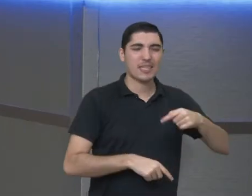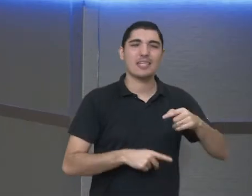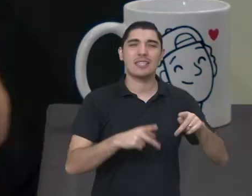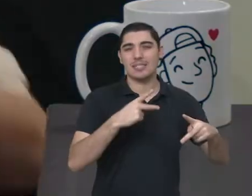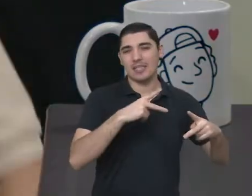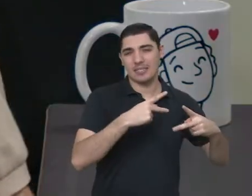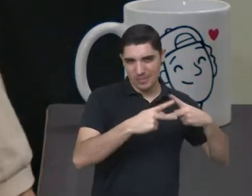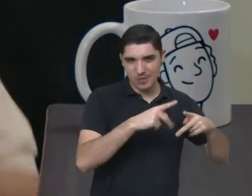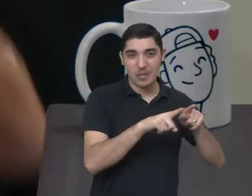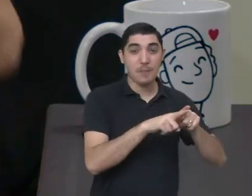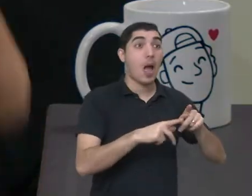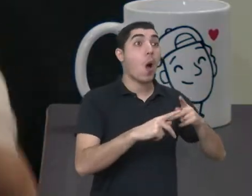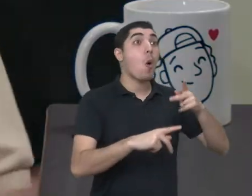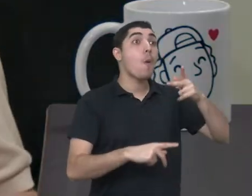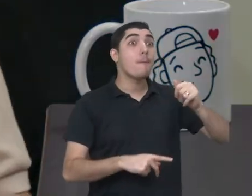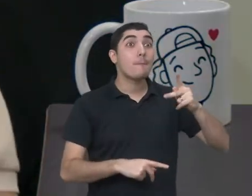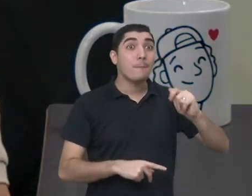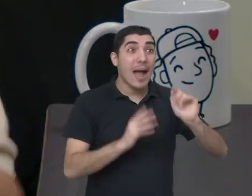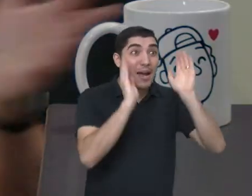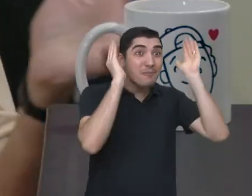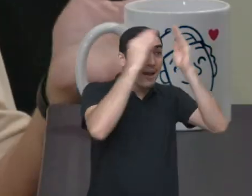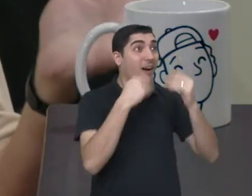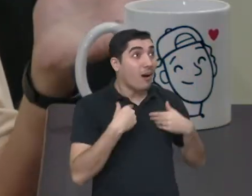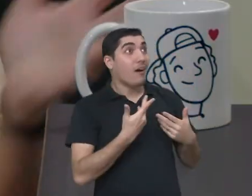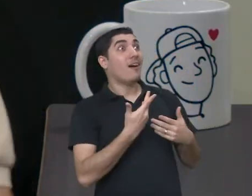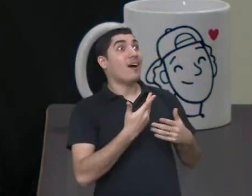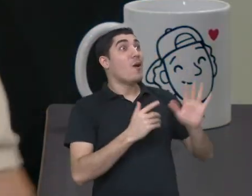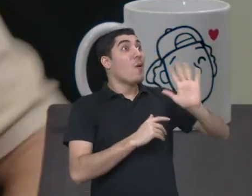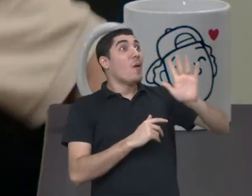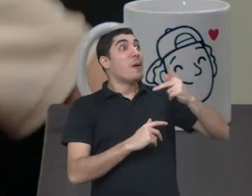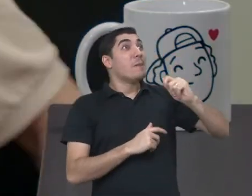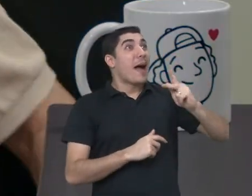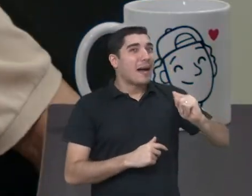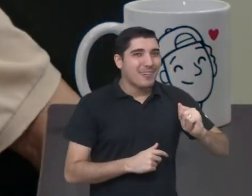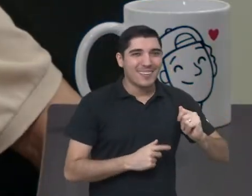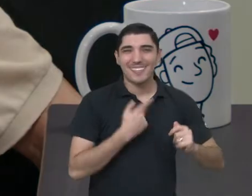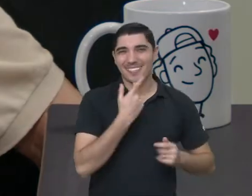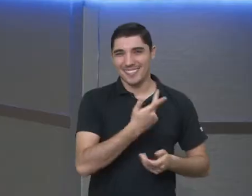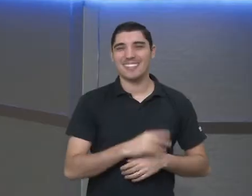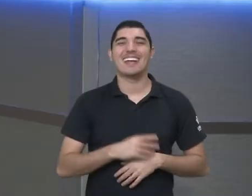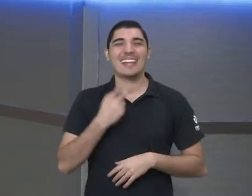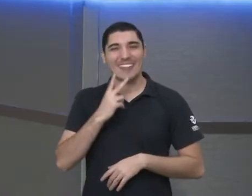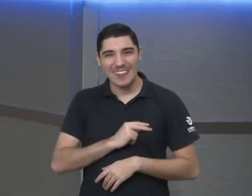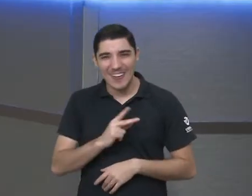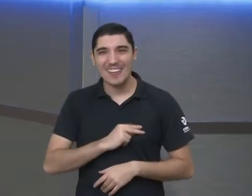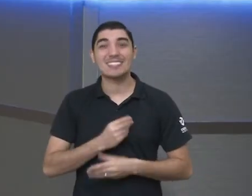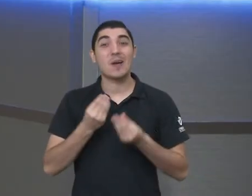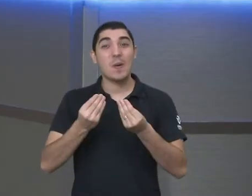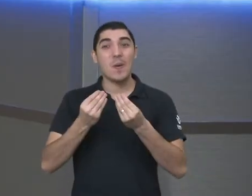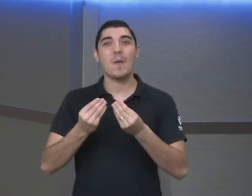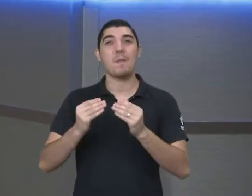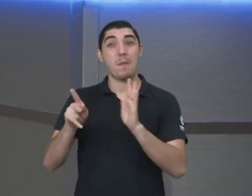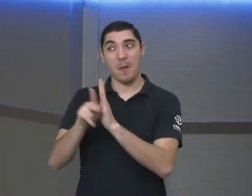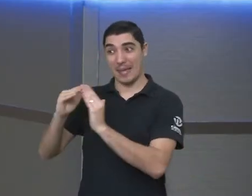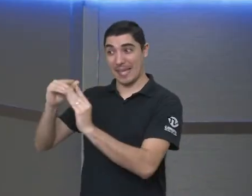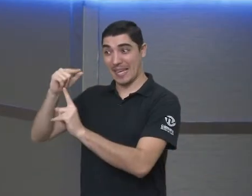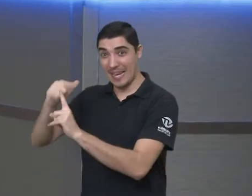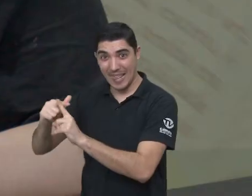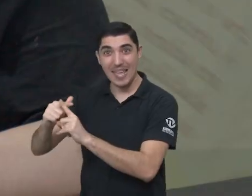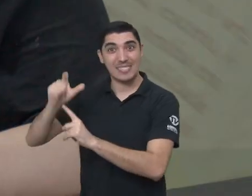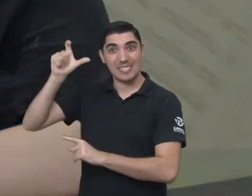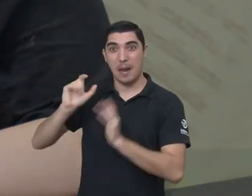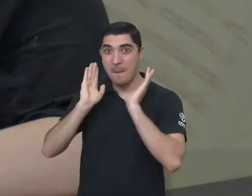mão, ele me deu um beliscão no braço, o Romualdo Arpe Filho, para fora, vai para fora, sai do campo. Caraca, mas essa